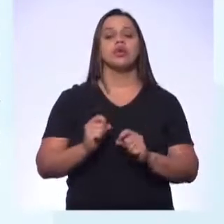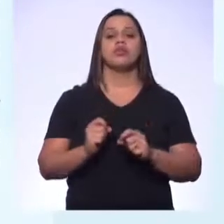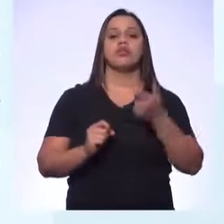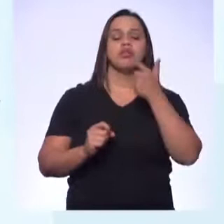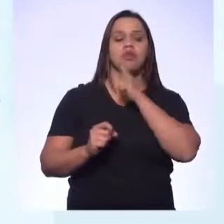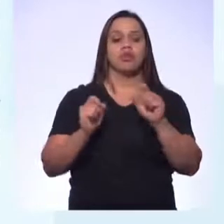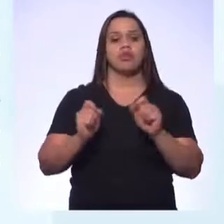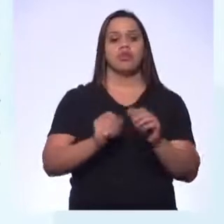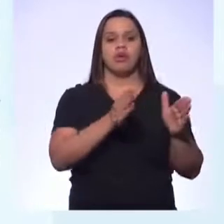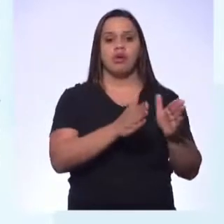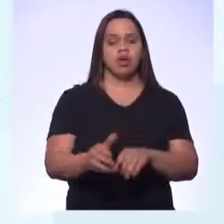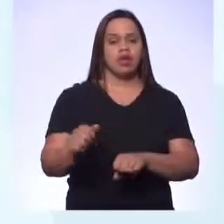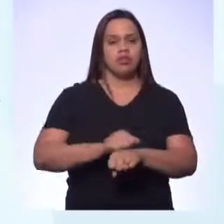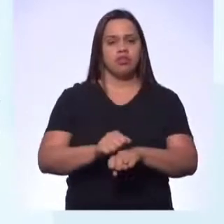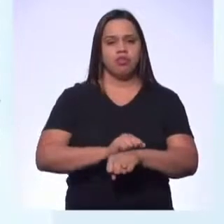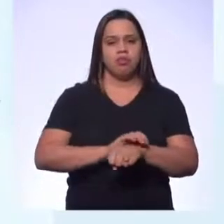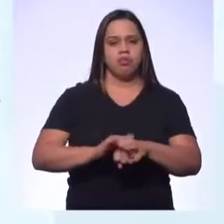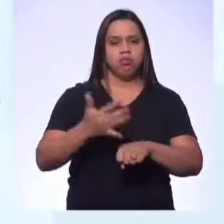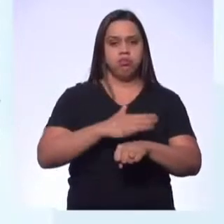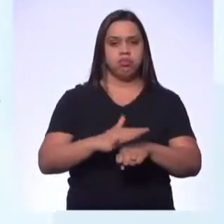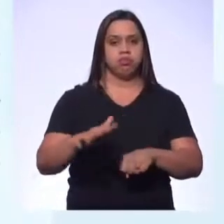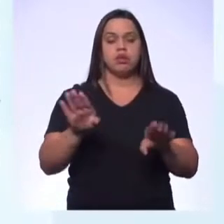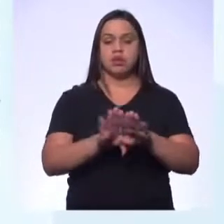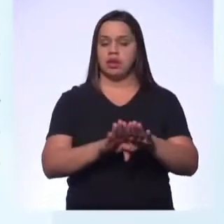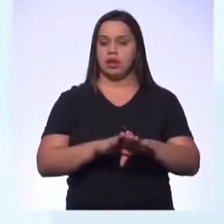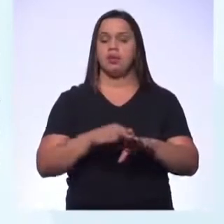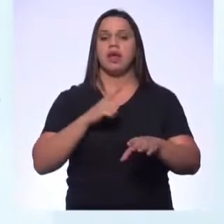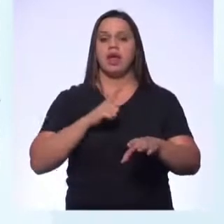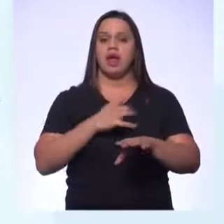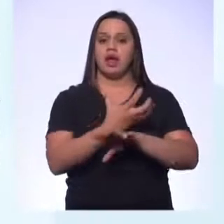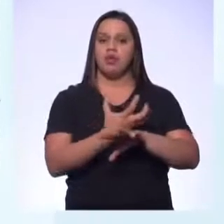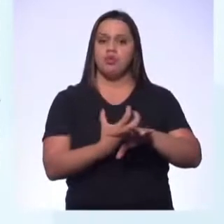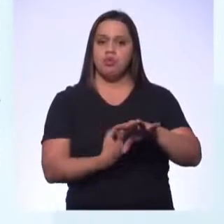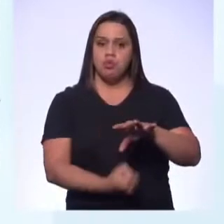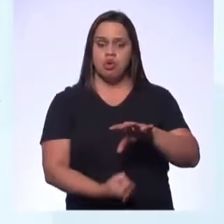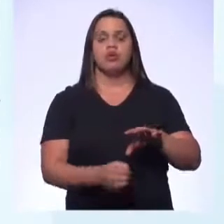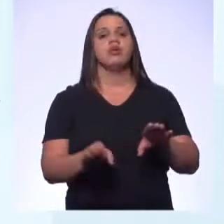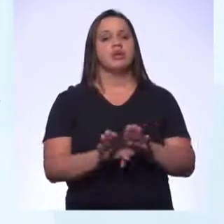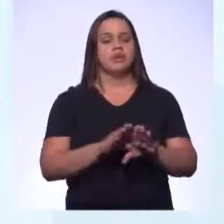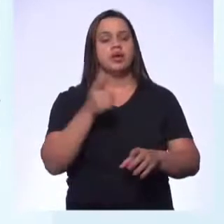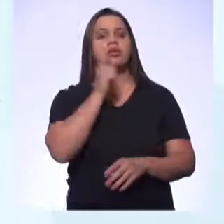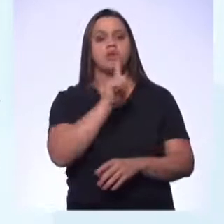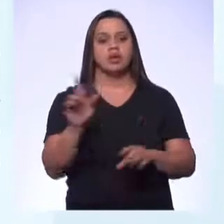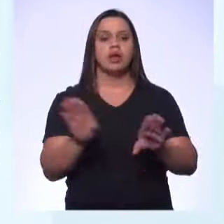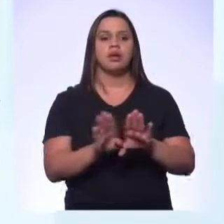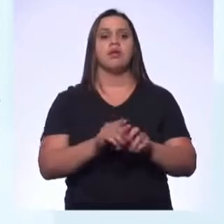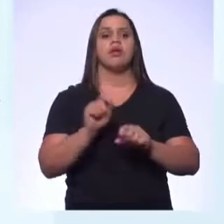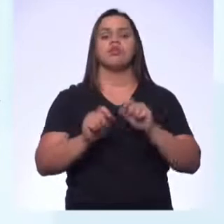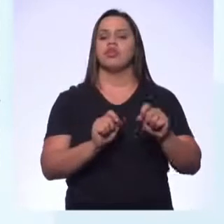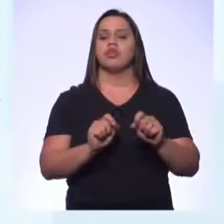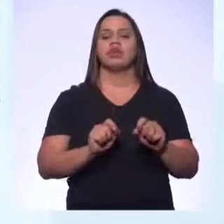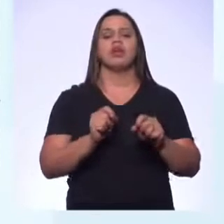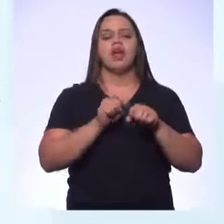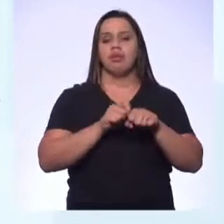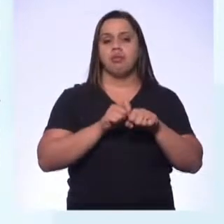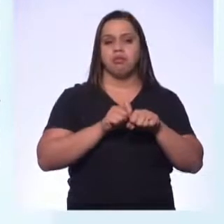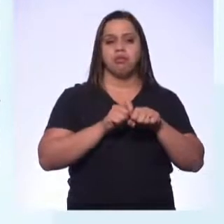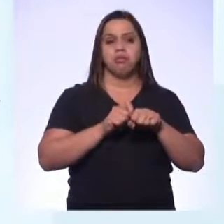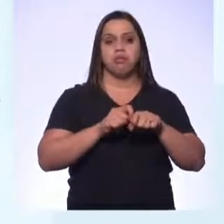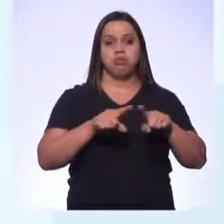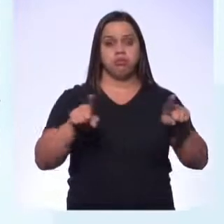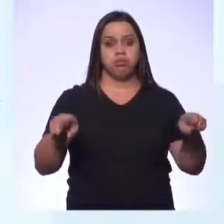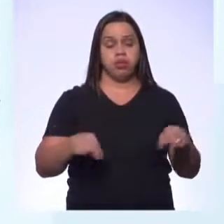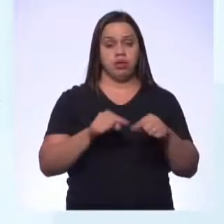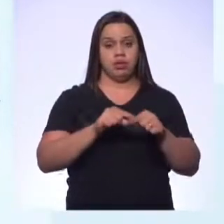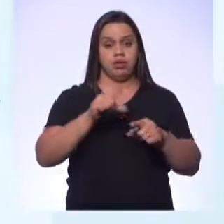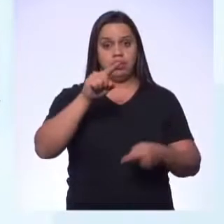por processo de polimento. Também são porosas e permeáveis e podem se estender por muitos quilômetros de